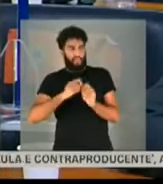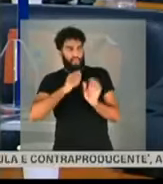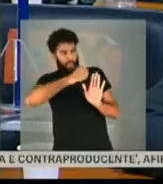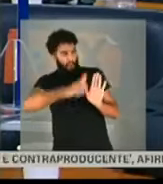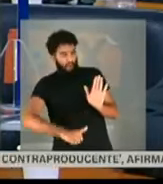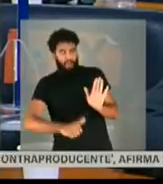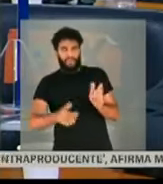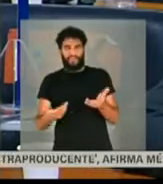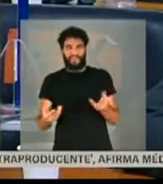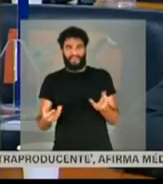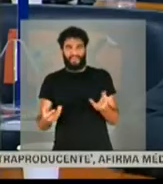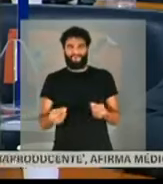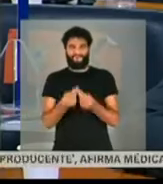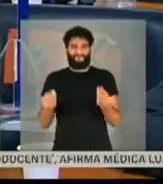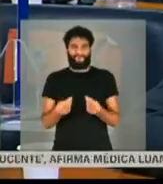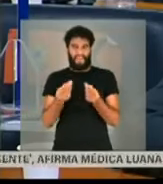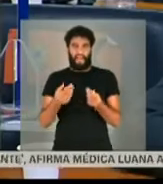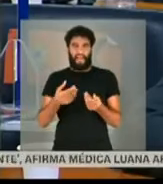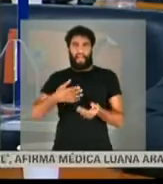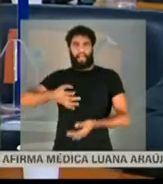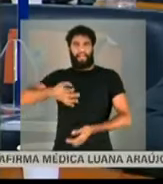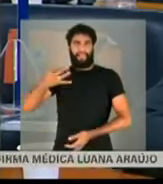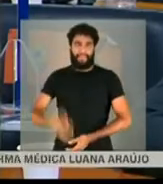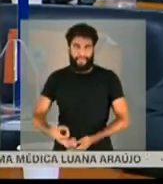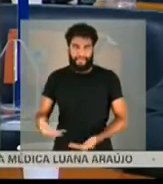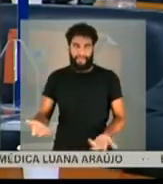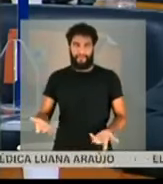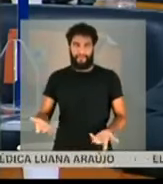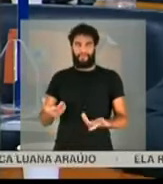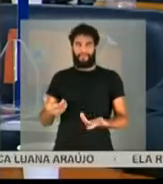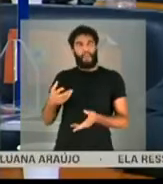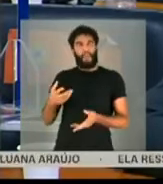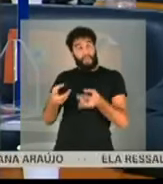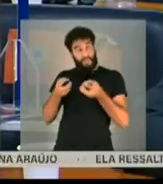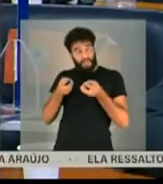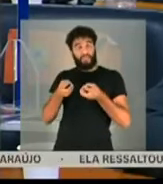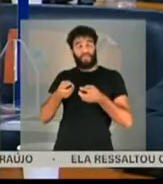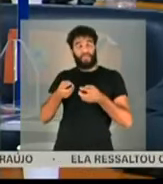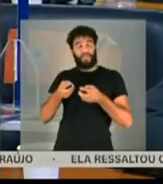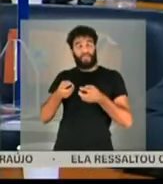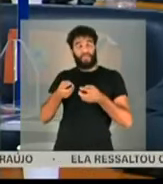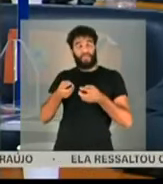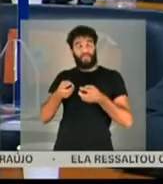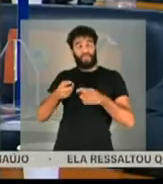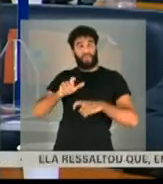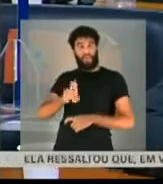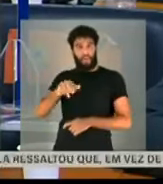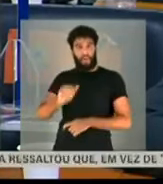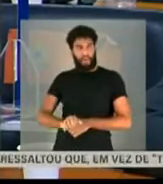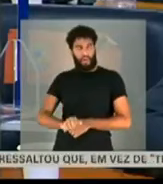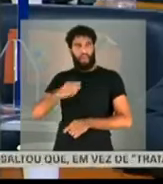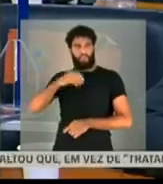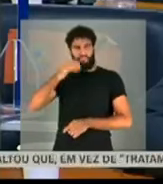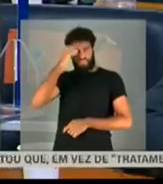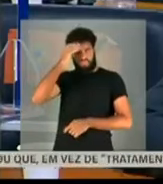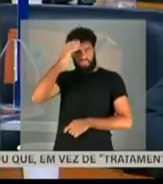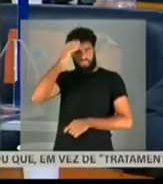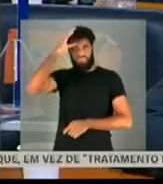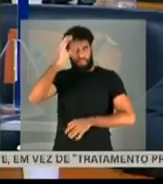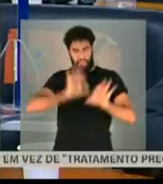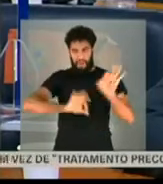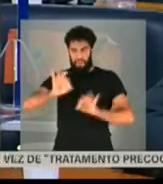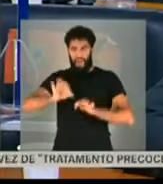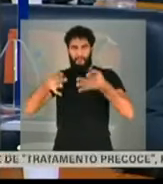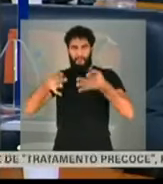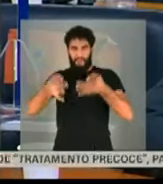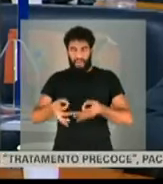subjetivo, né? A gente está afirmando, a gente vê que a doutora Luana é uma pessoa preparadíssima. Até agora,